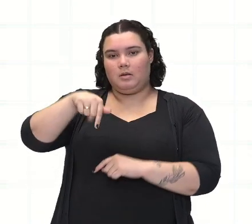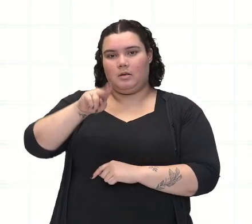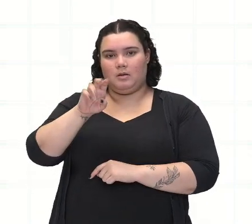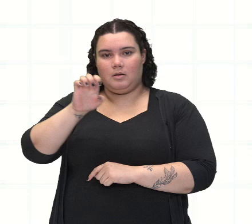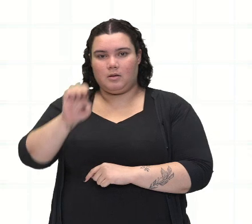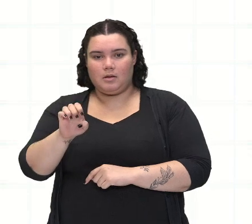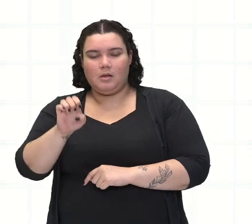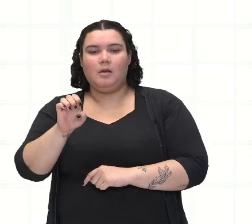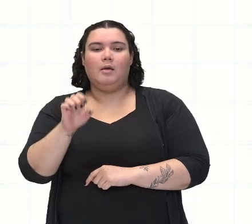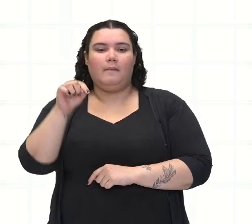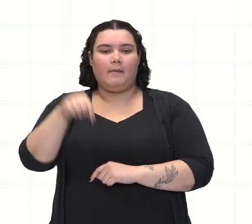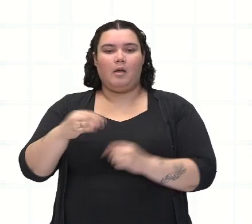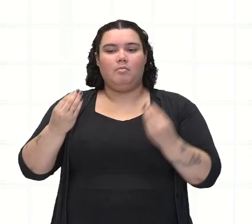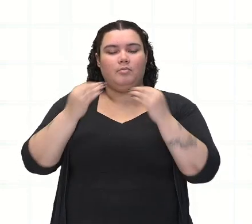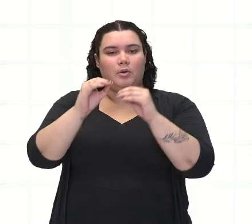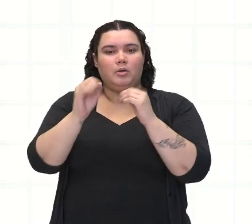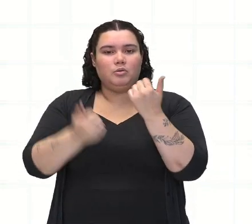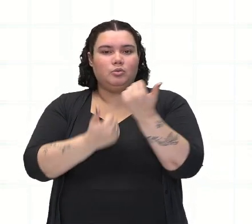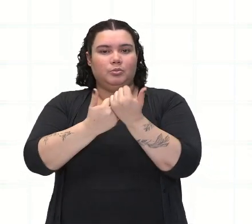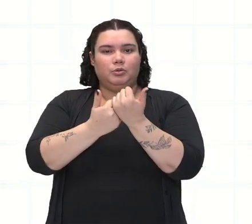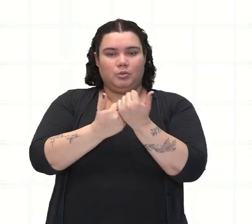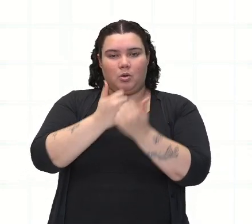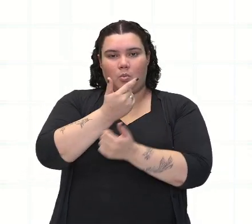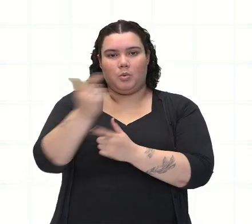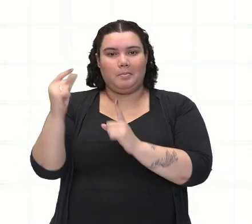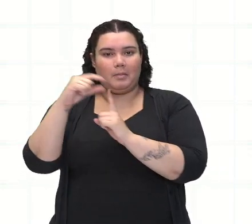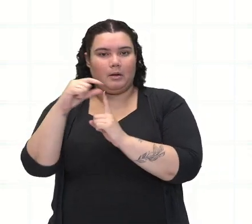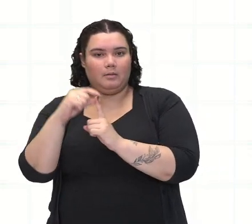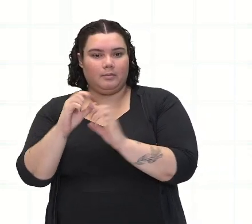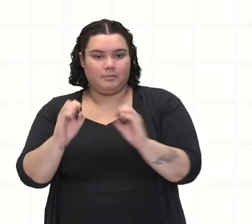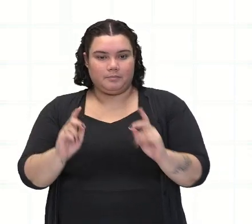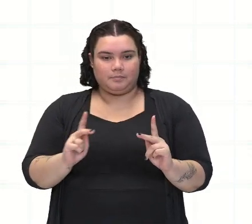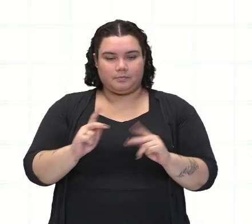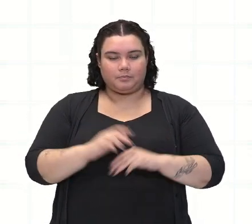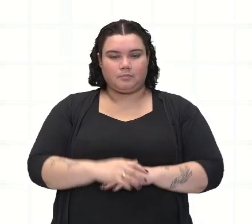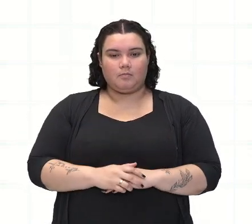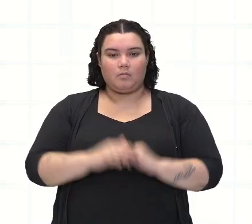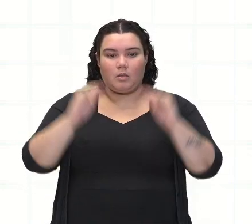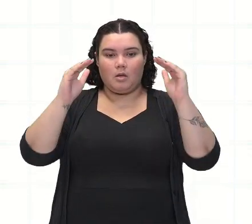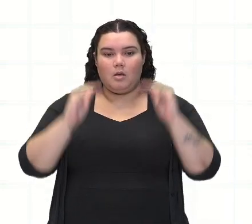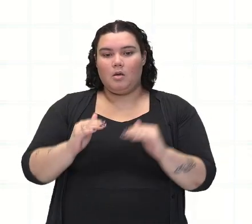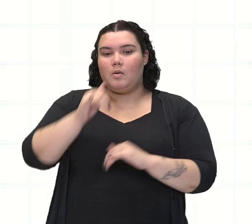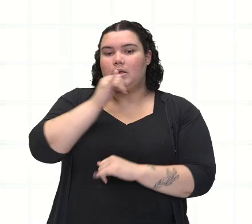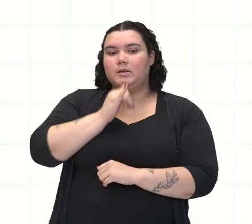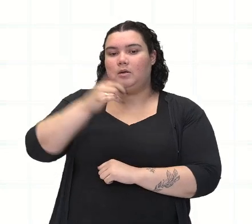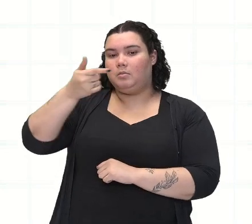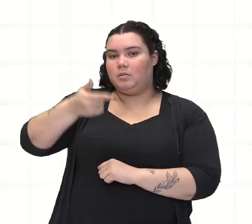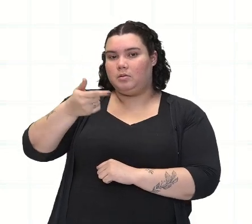o antecedente do livro, certinho? No